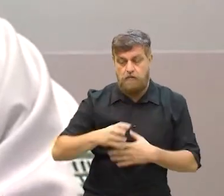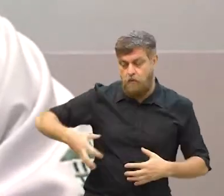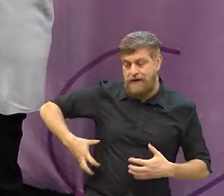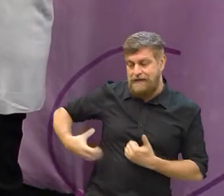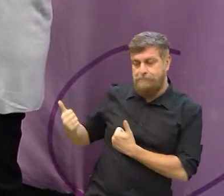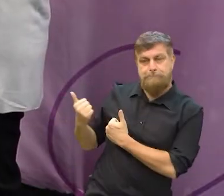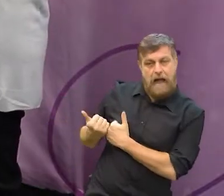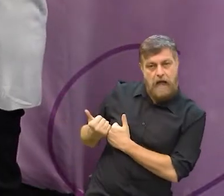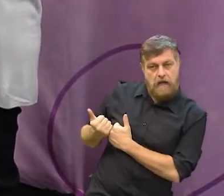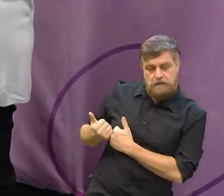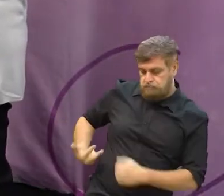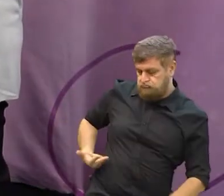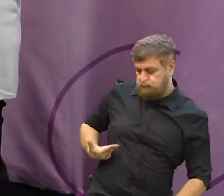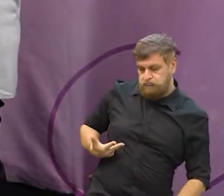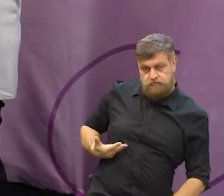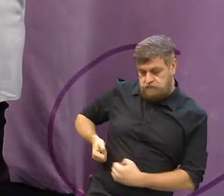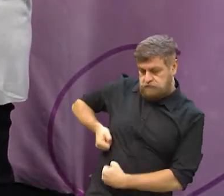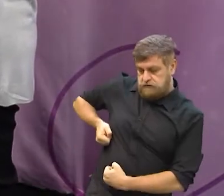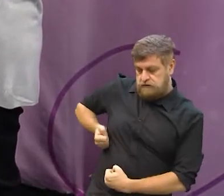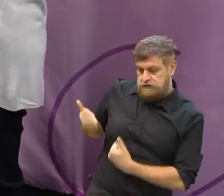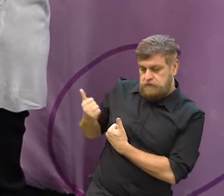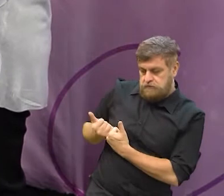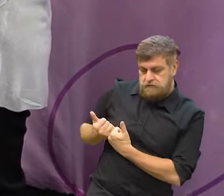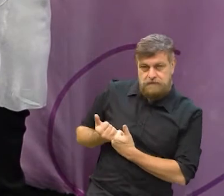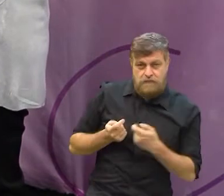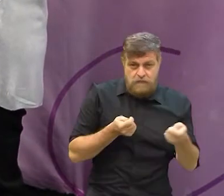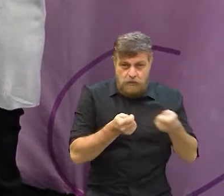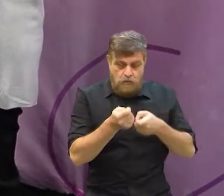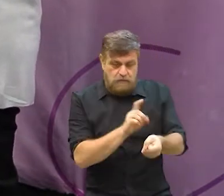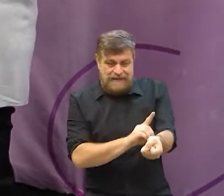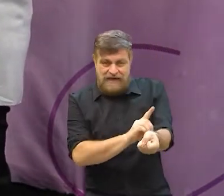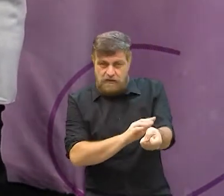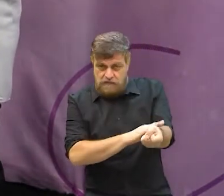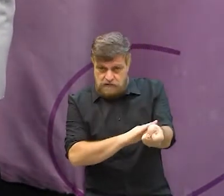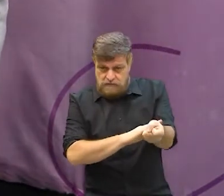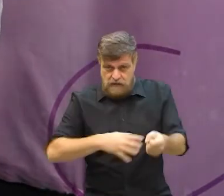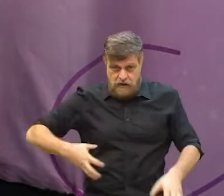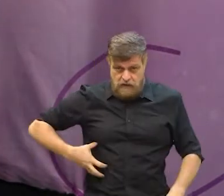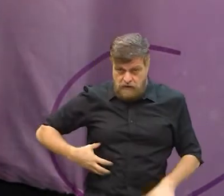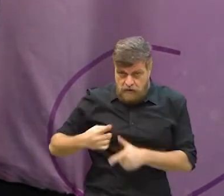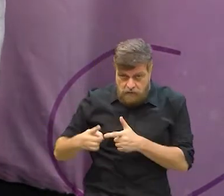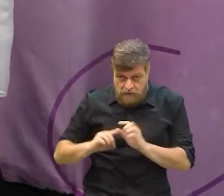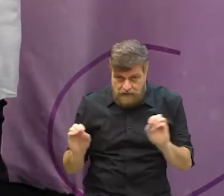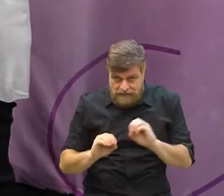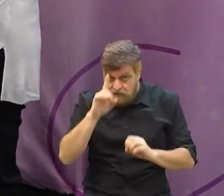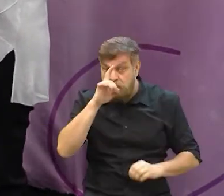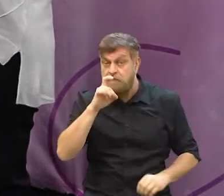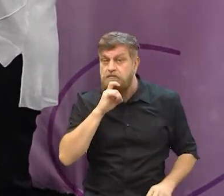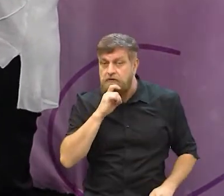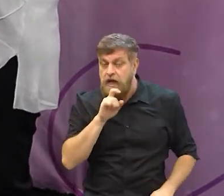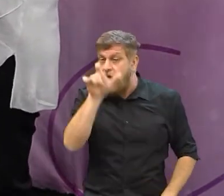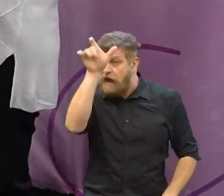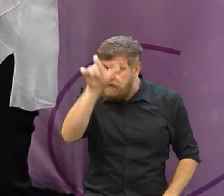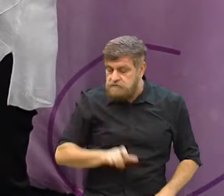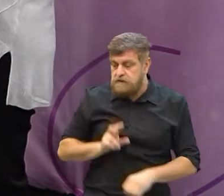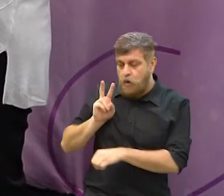renal. Mantendo o diabetes controlado aí, a pessoa não vai ter problema de rim, pode ficar tranquila, mas desde